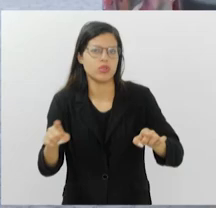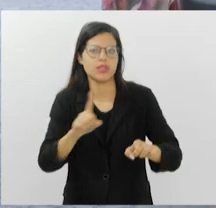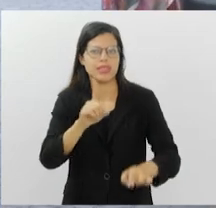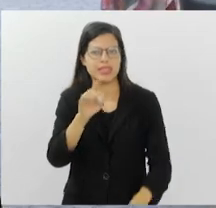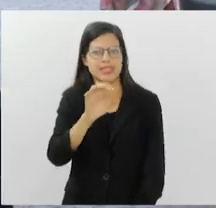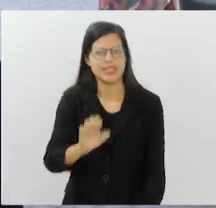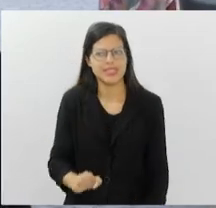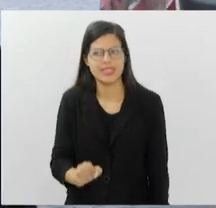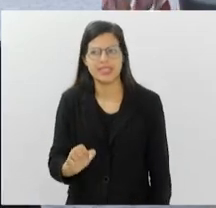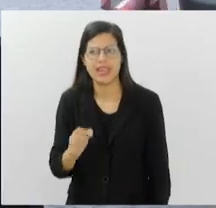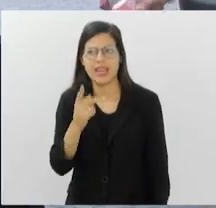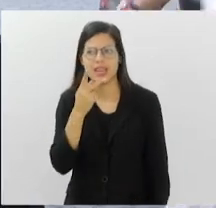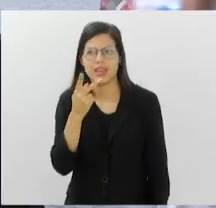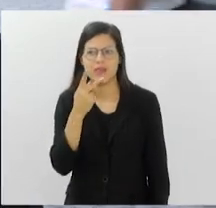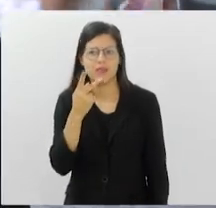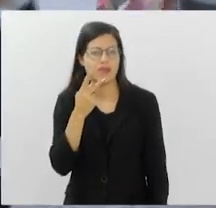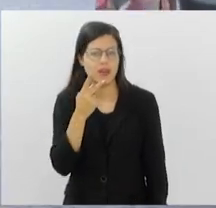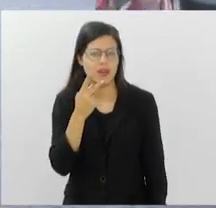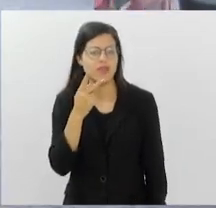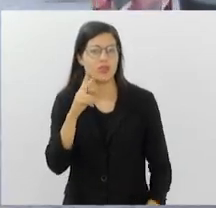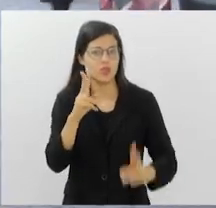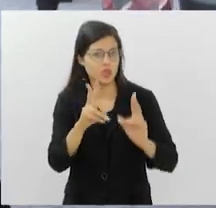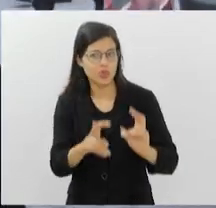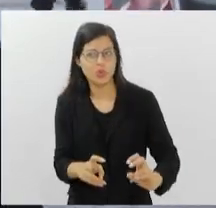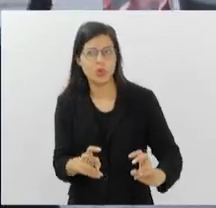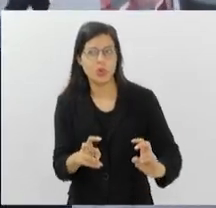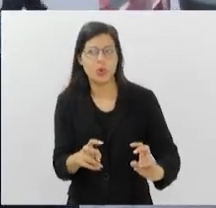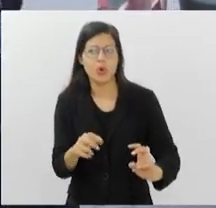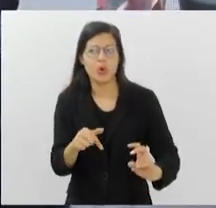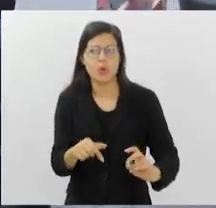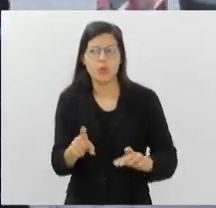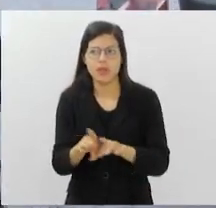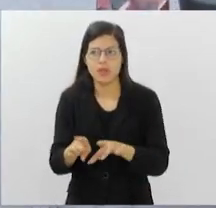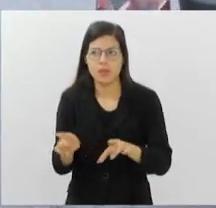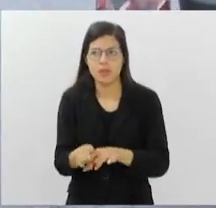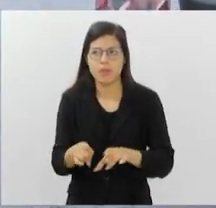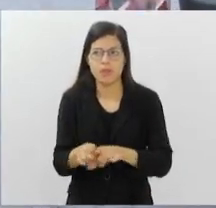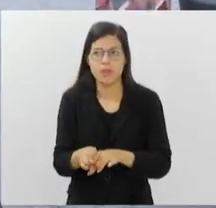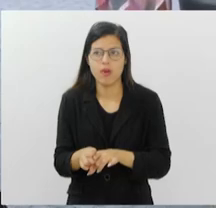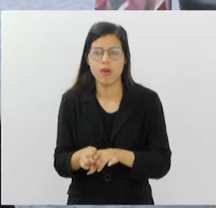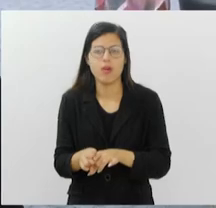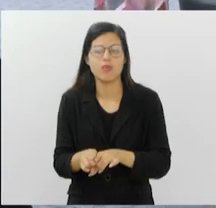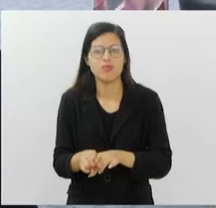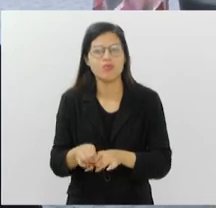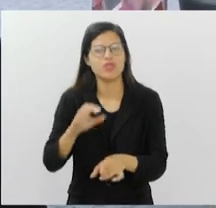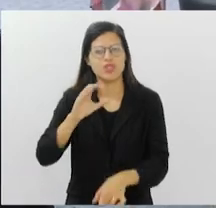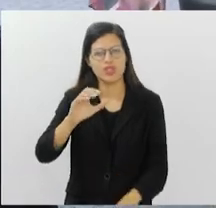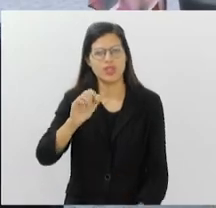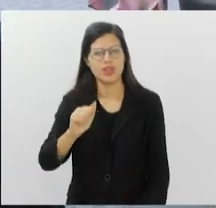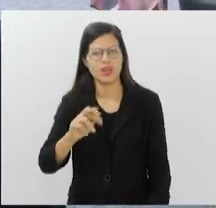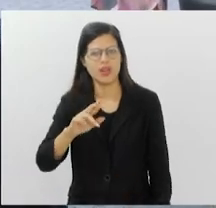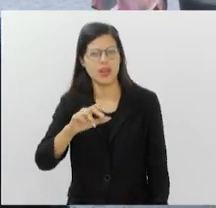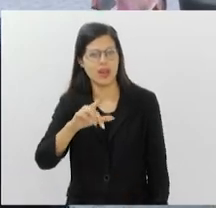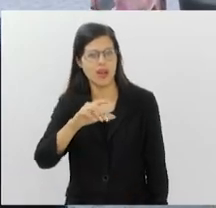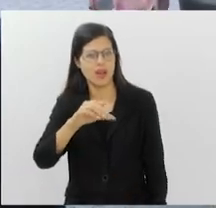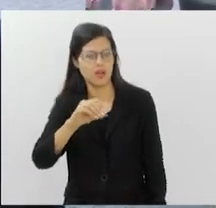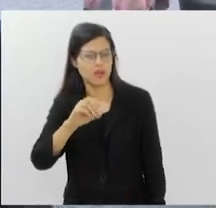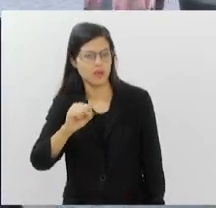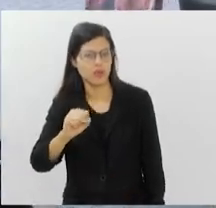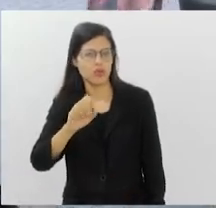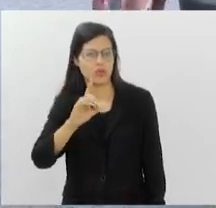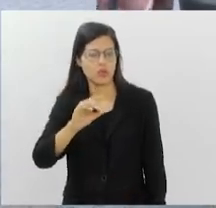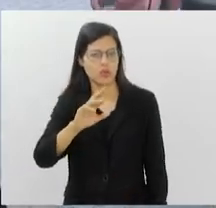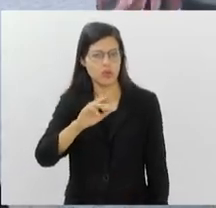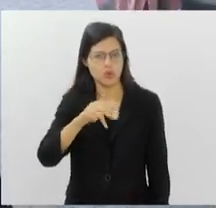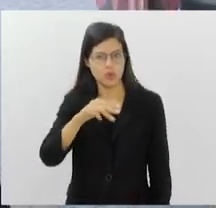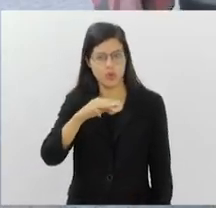é pálido e nem viscoso. O Elixir de Nogueira, de Carlos Drummond de Andrade. O